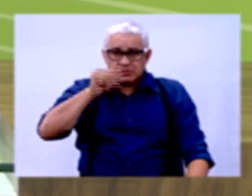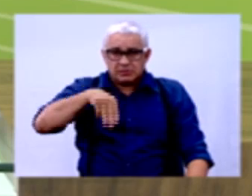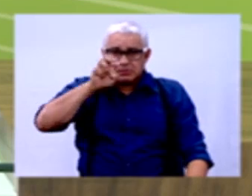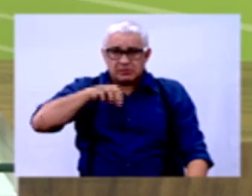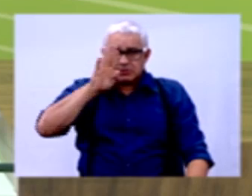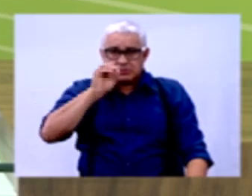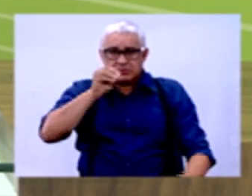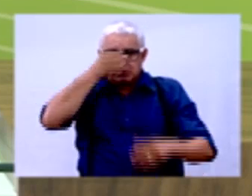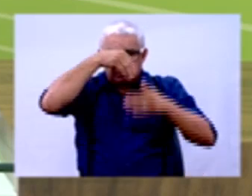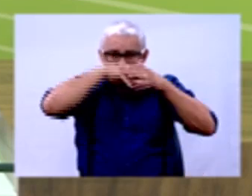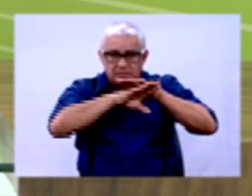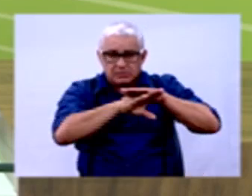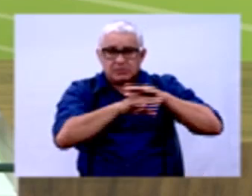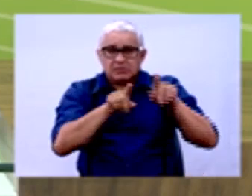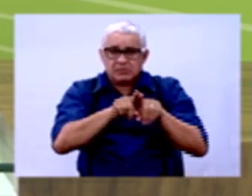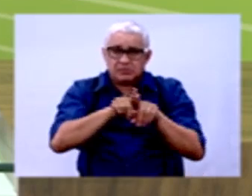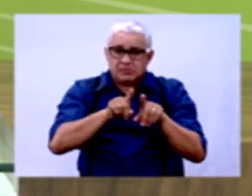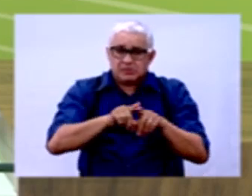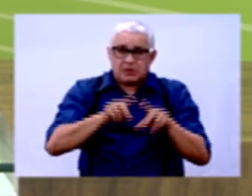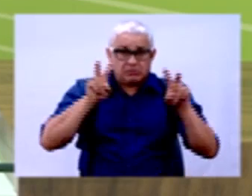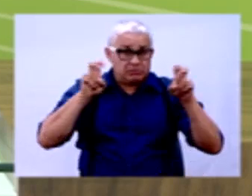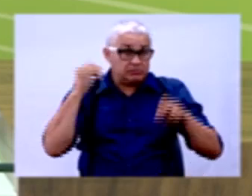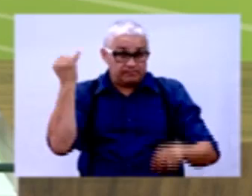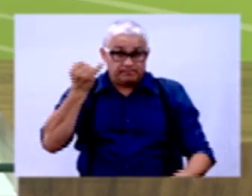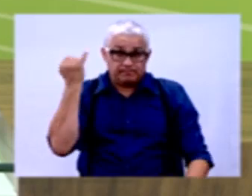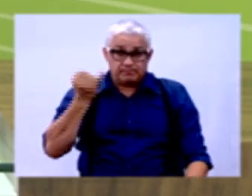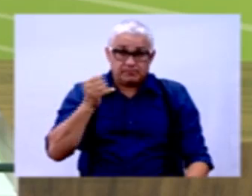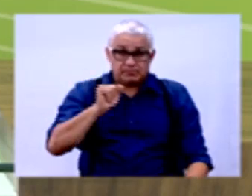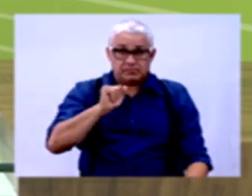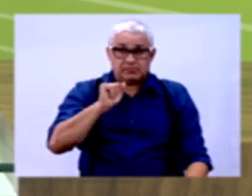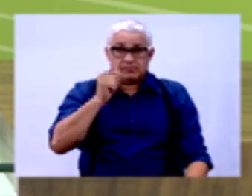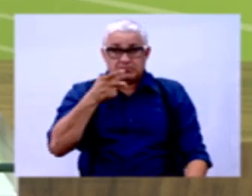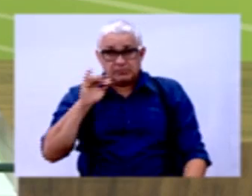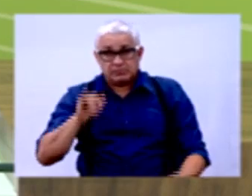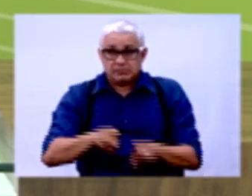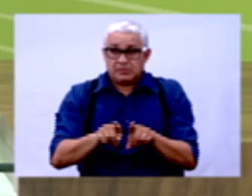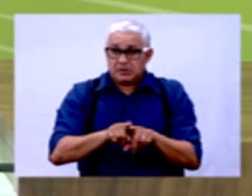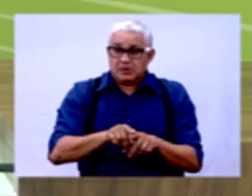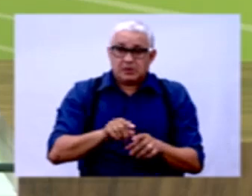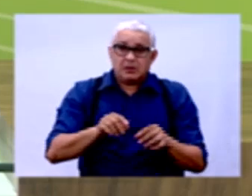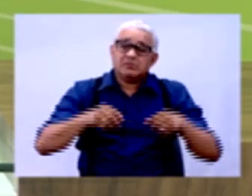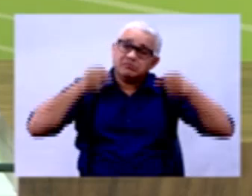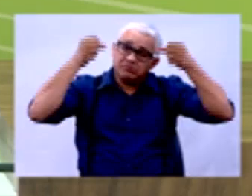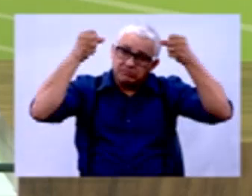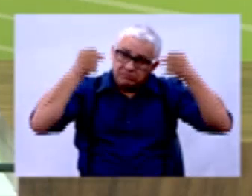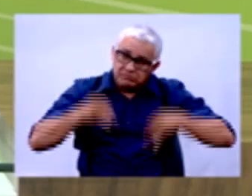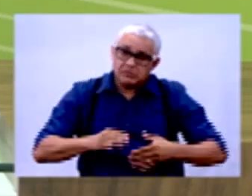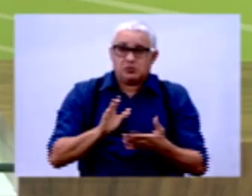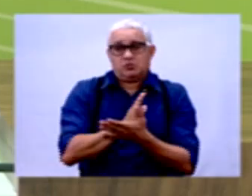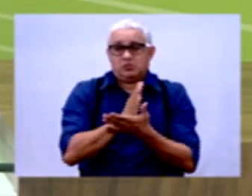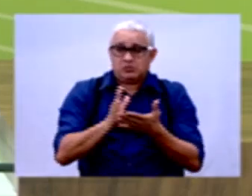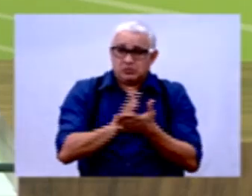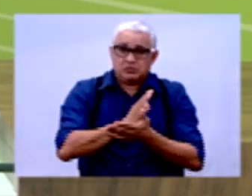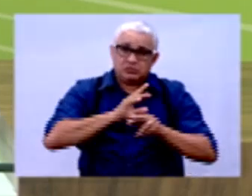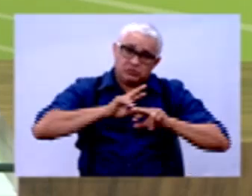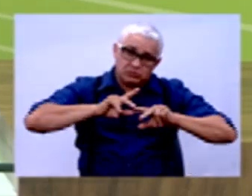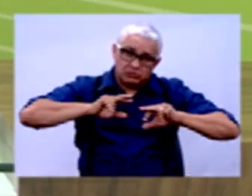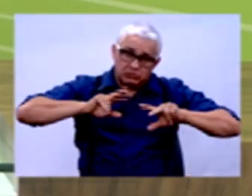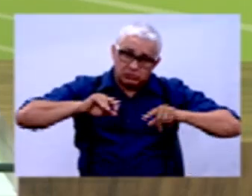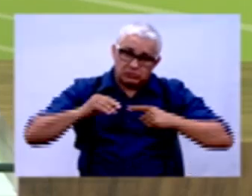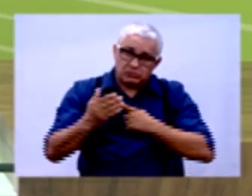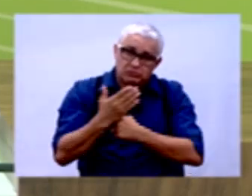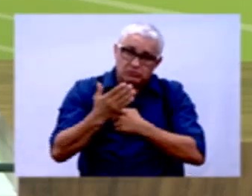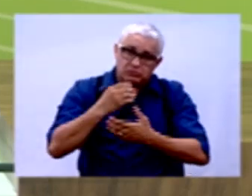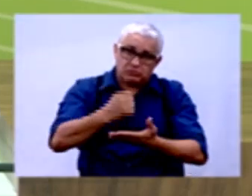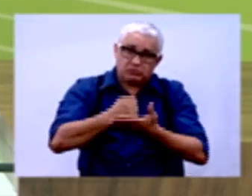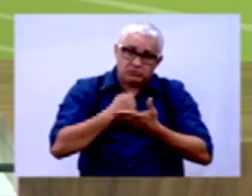na TI e hoje a gente vai falar um pouco mais sobre alguns elementos que nos auxiliam